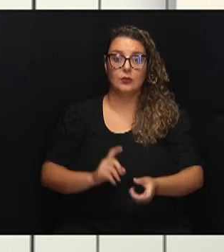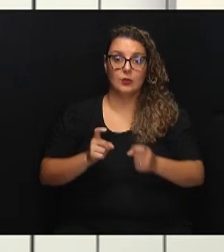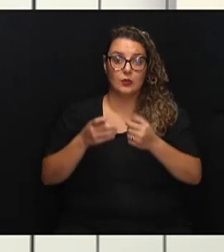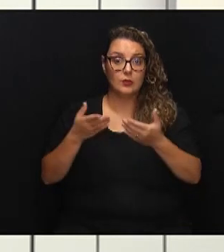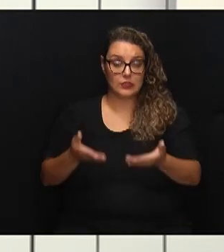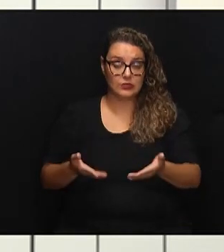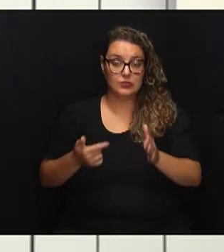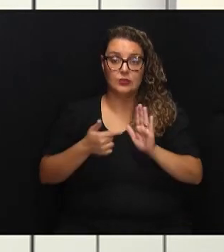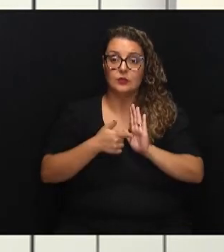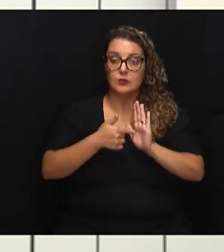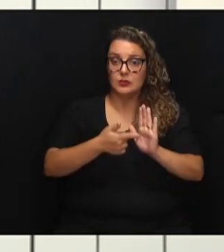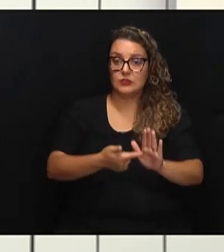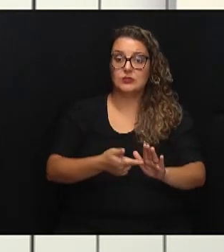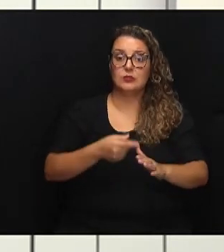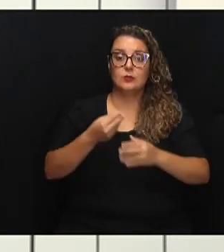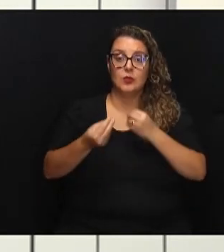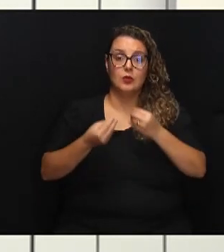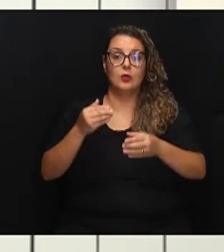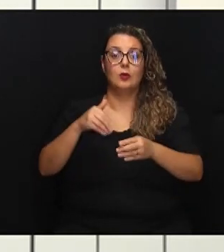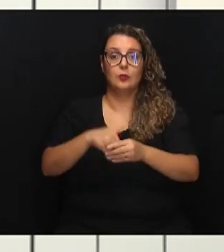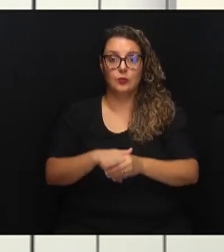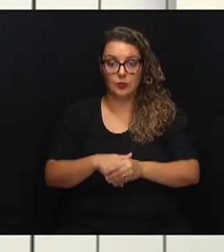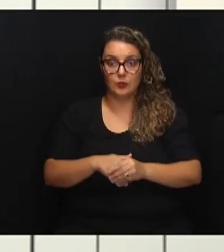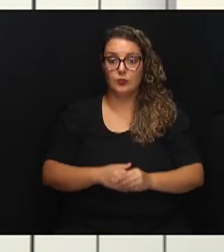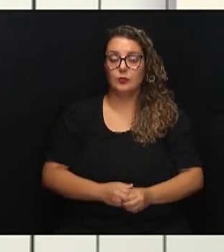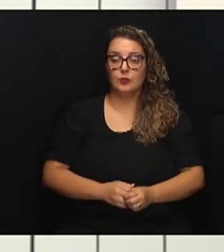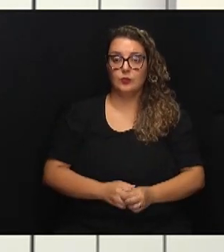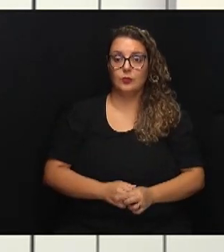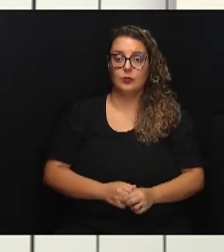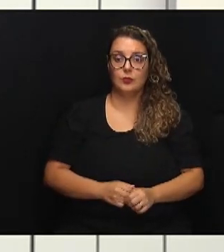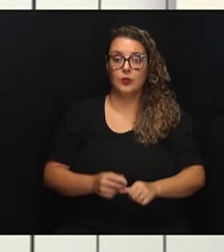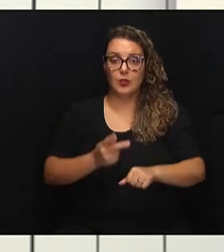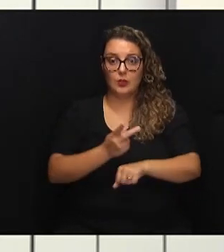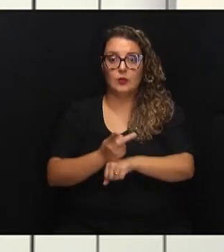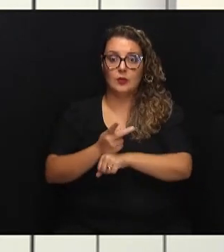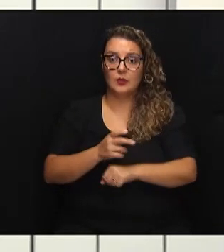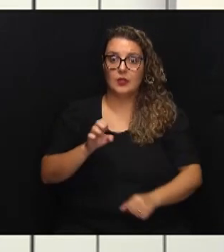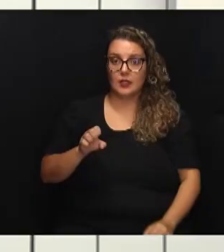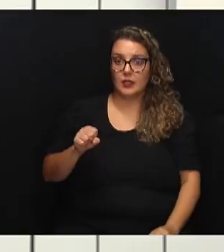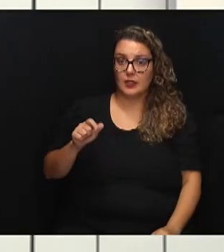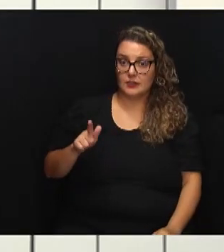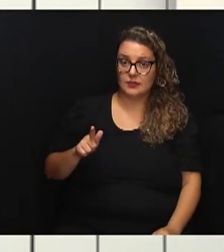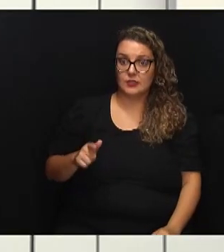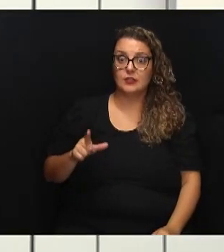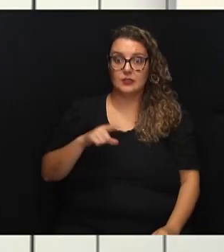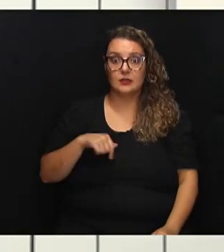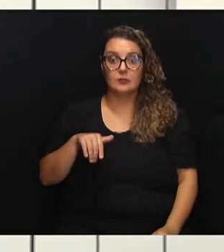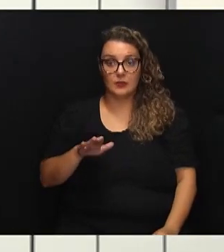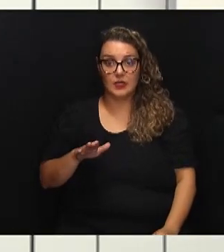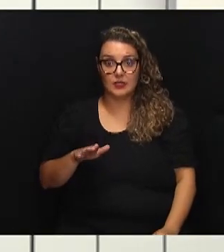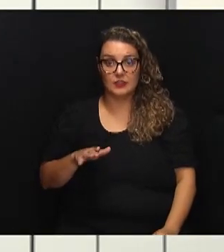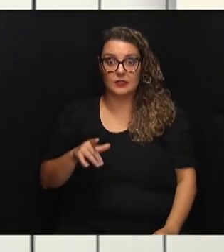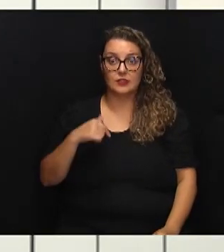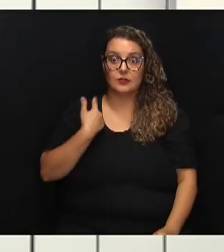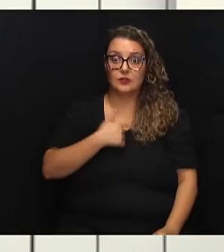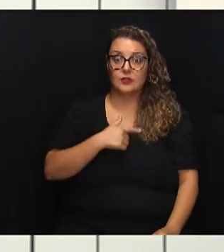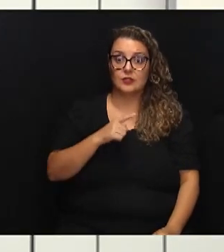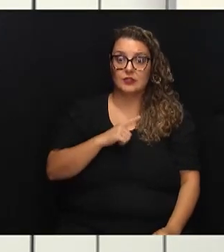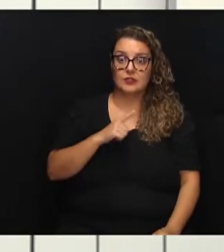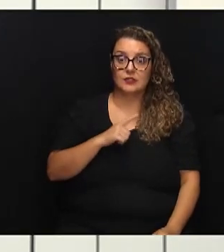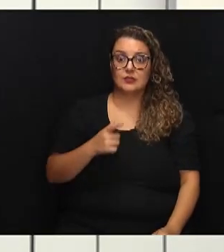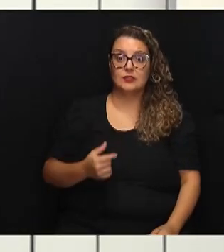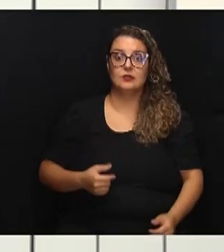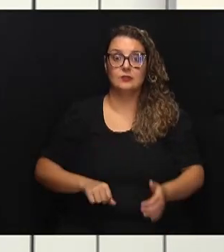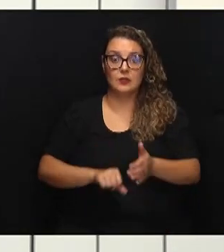já mostramos como votar aí pelo prêmio ESG e tem mais. Hoje a gente tem, inclusive, a primeira